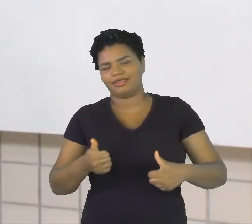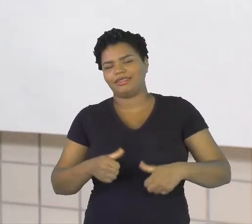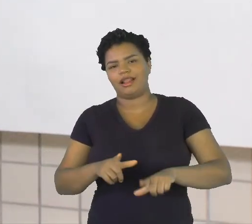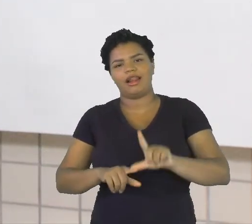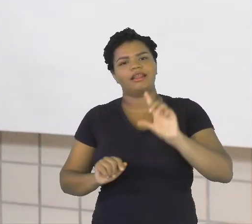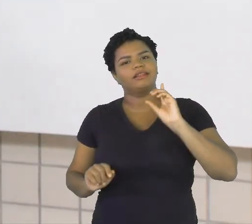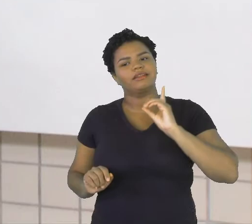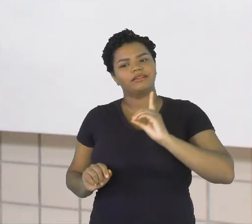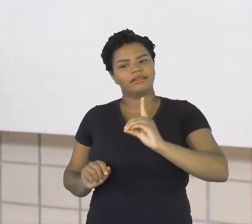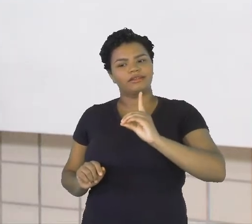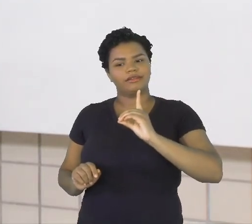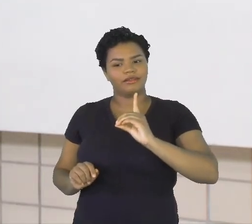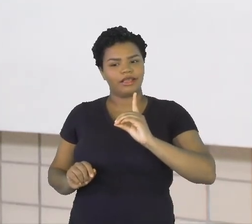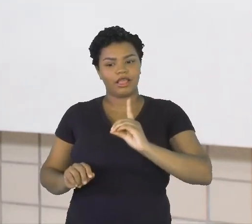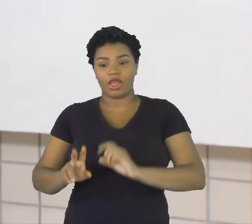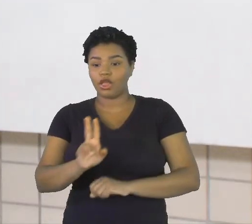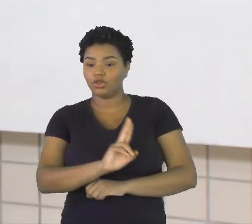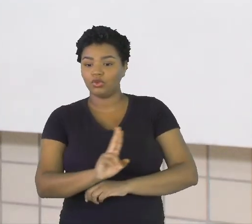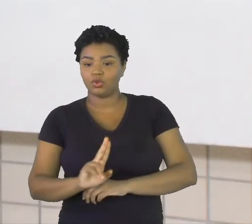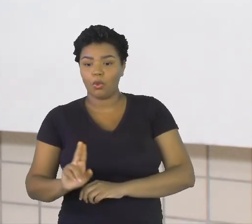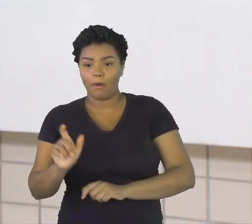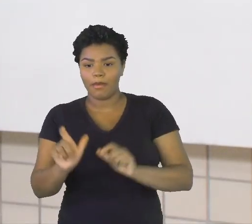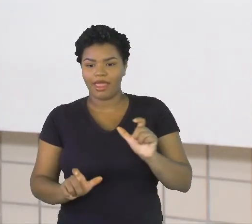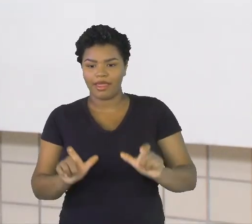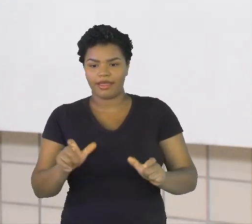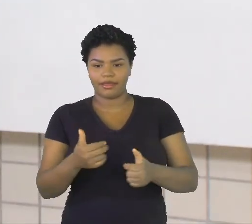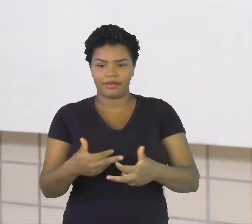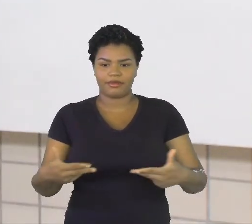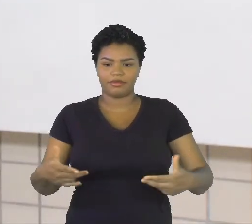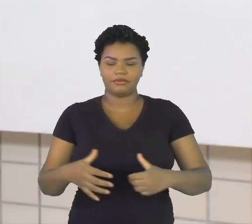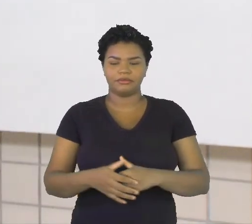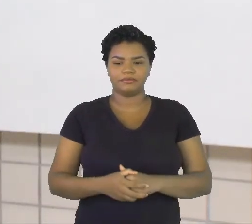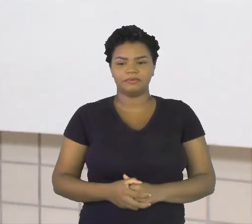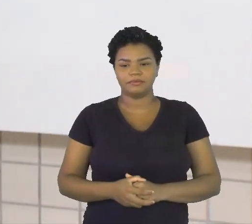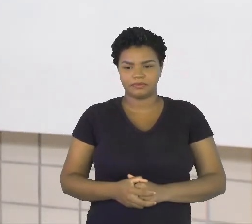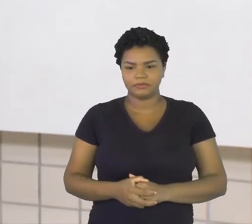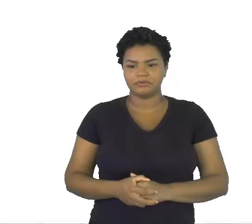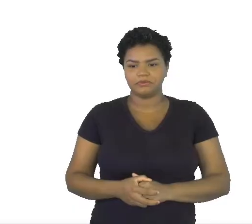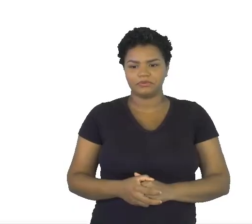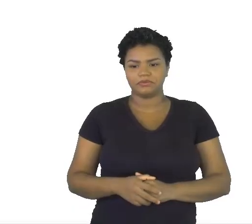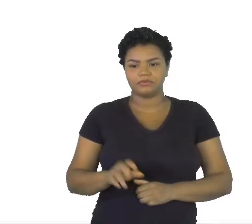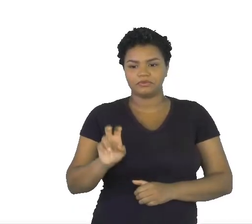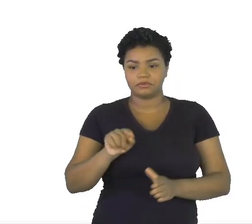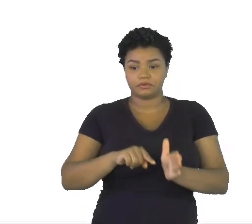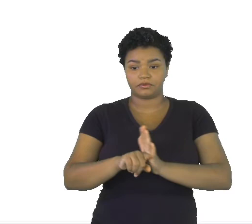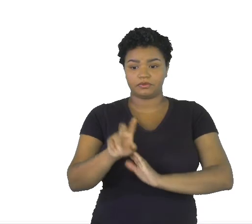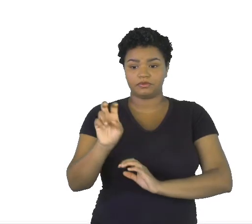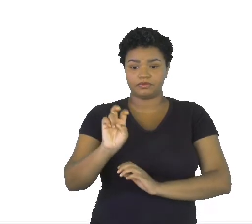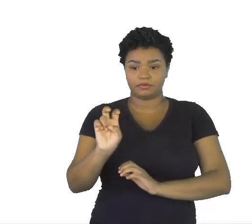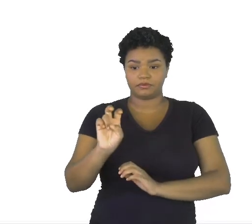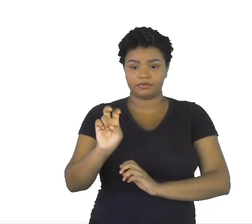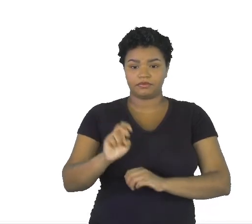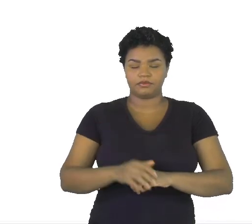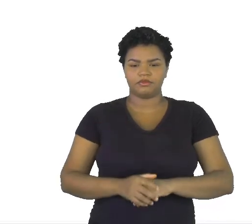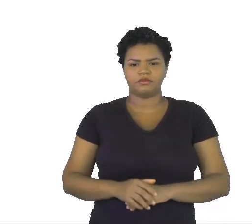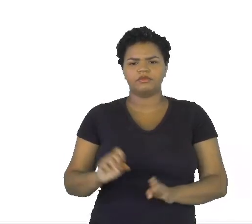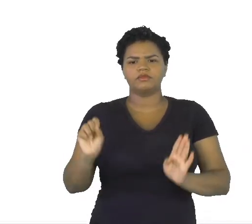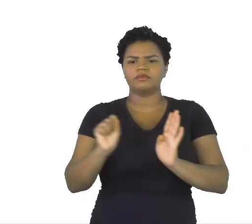D, nomeia os seres. Vamos para a quinta questão? Os substantivos